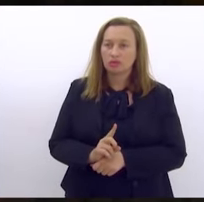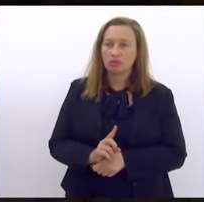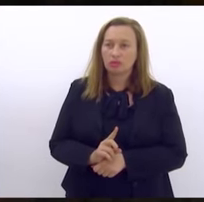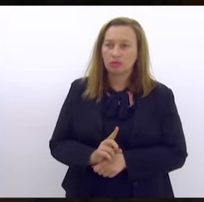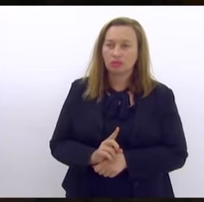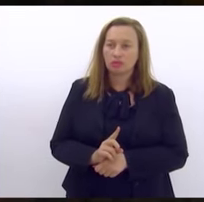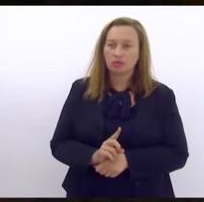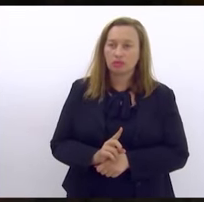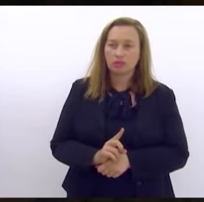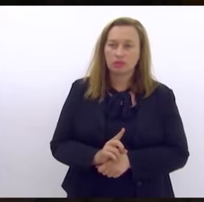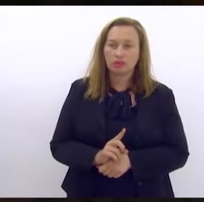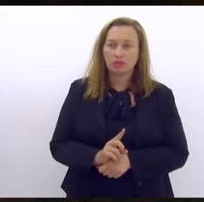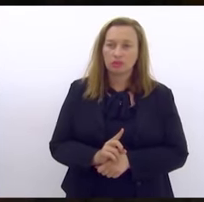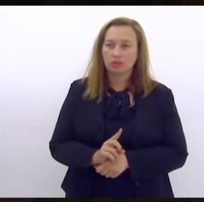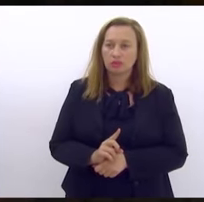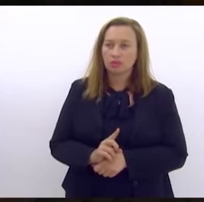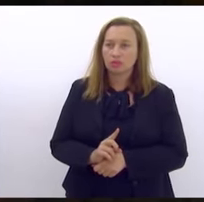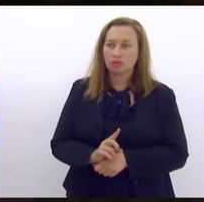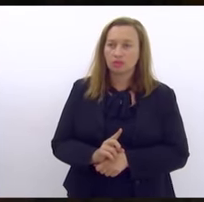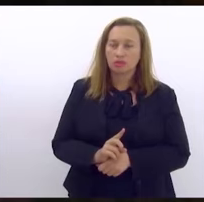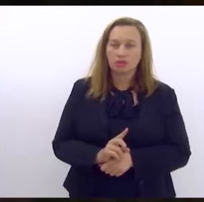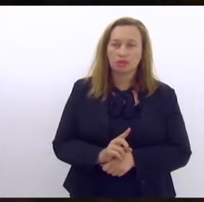Miranda, Anderson Menino,